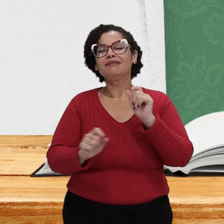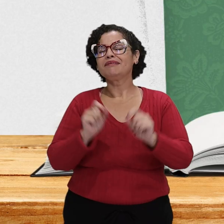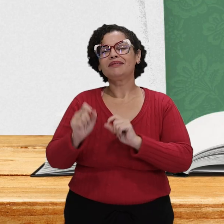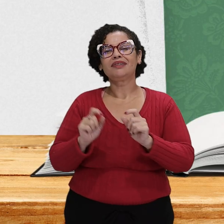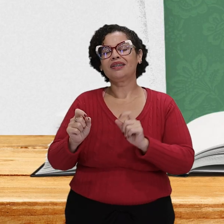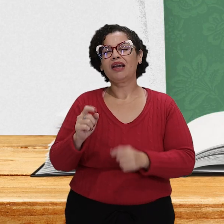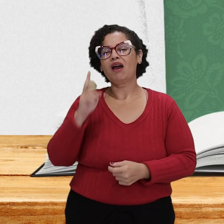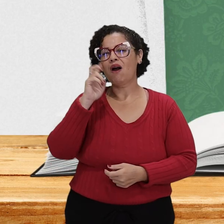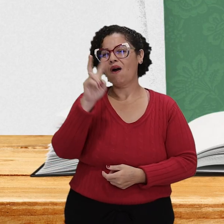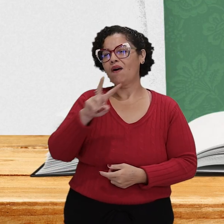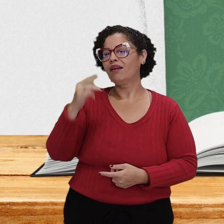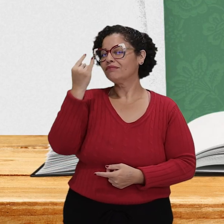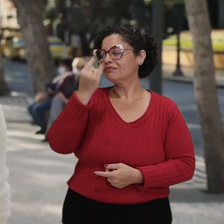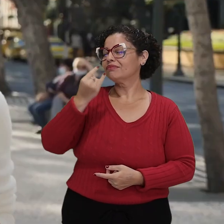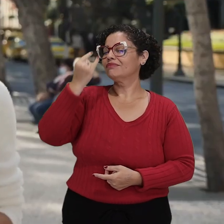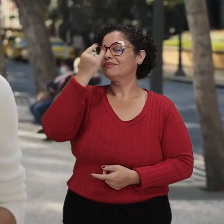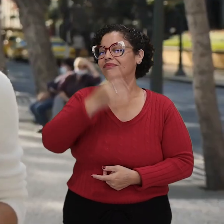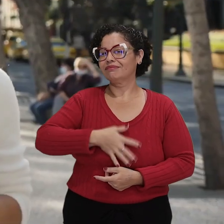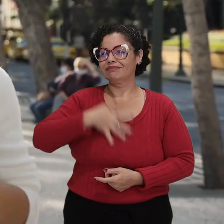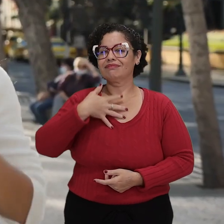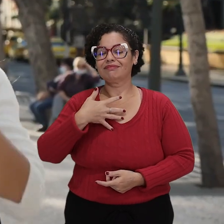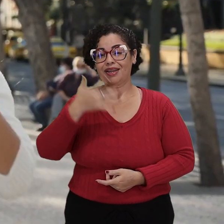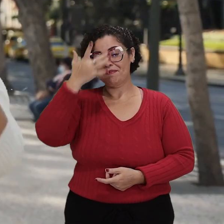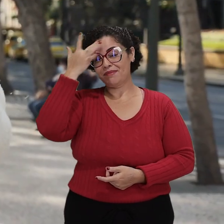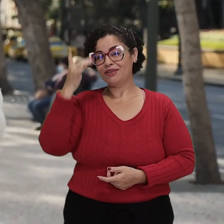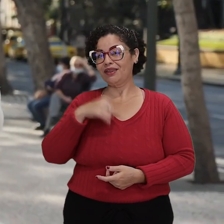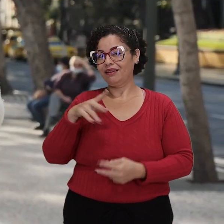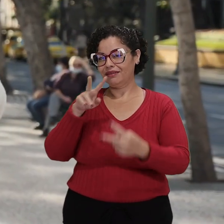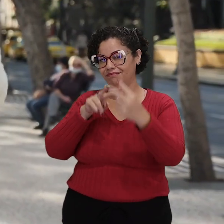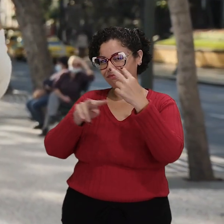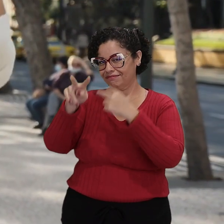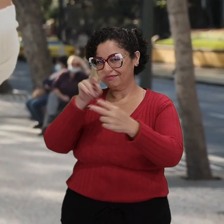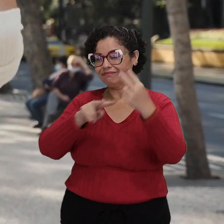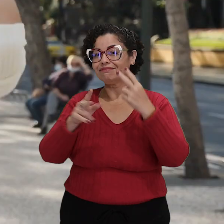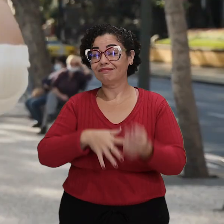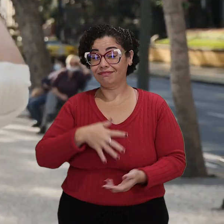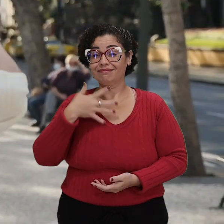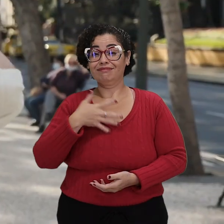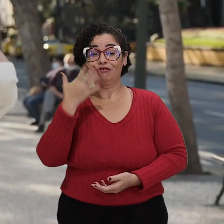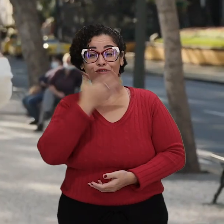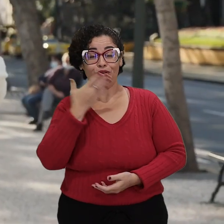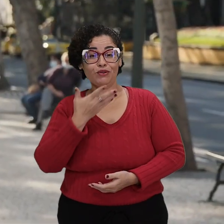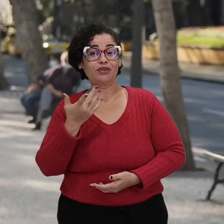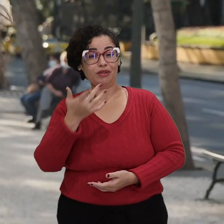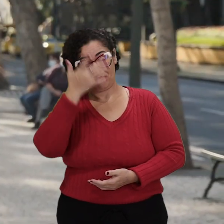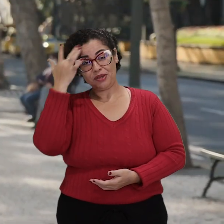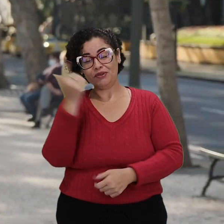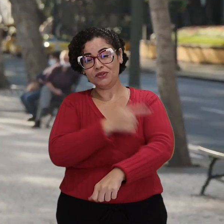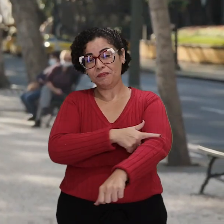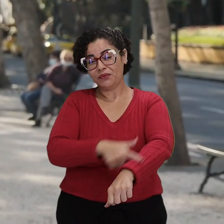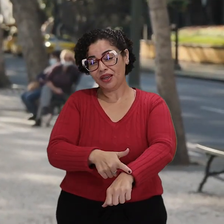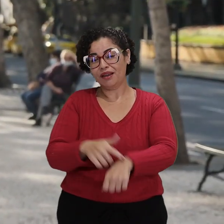O que seria um olhar doce? Uma pessoa que tem um olhar doce pode ser compreendida como